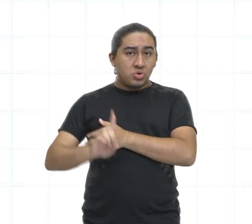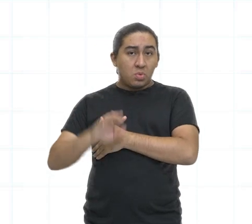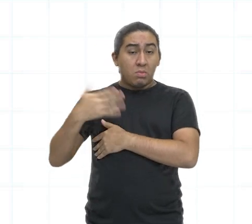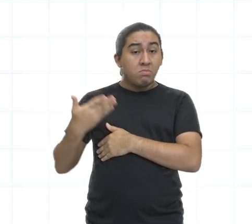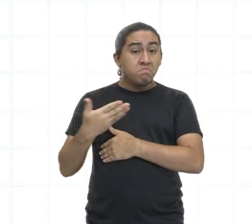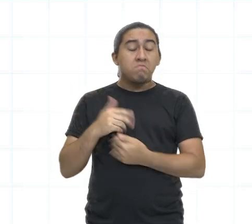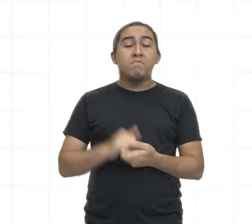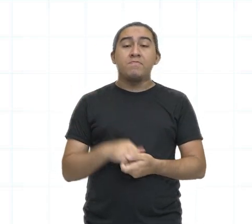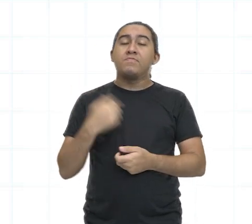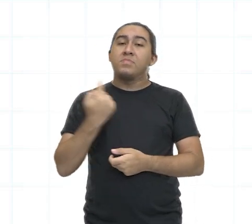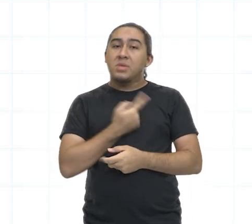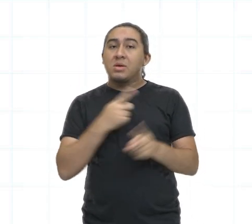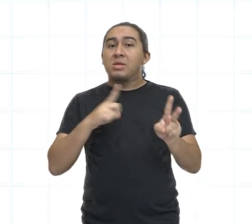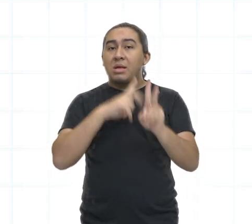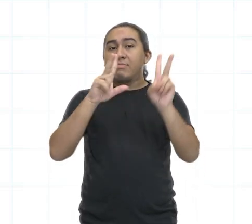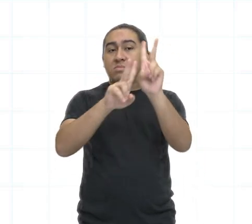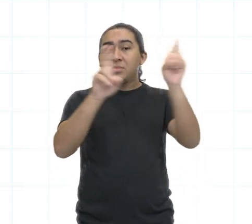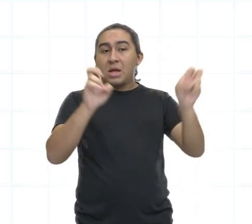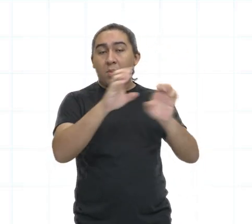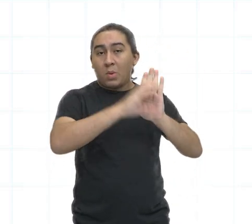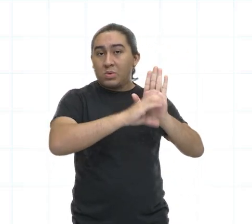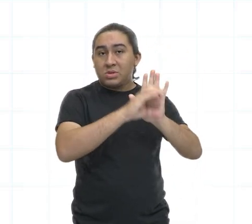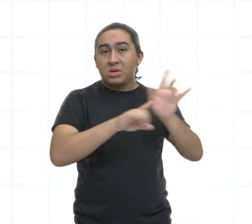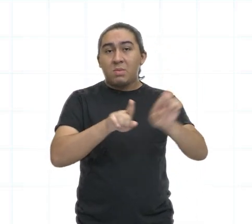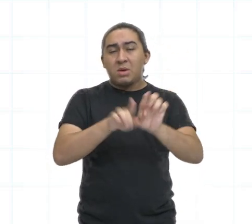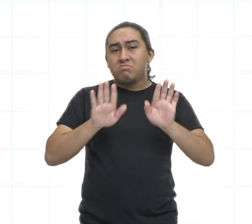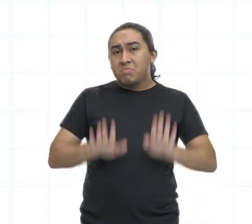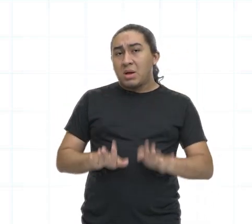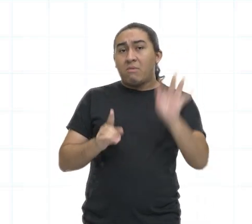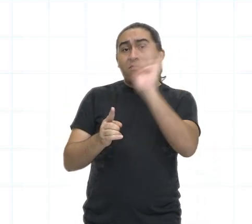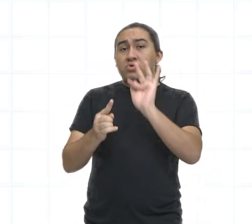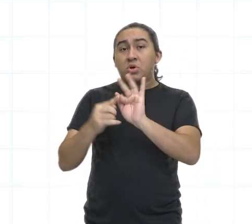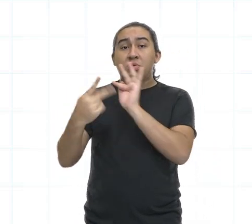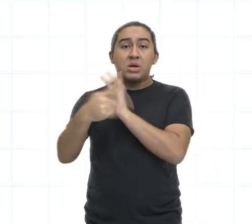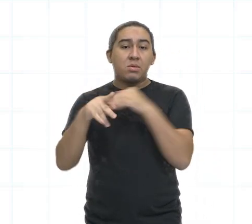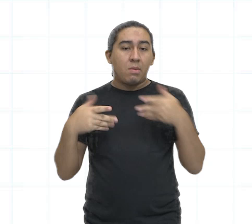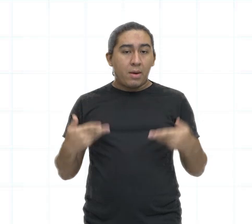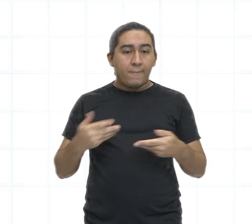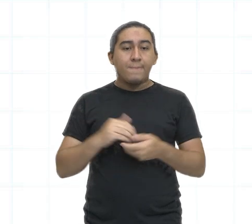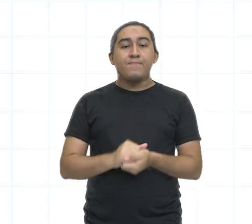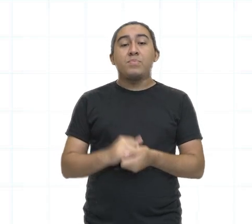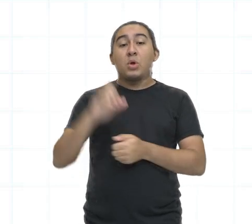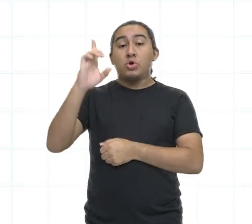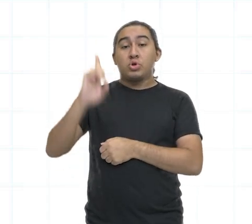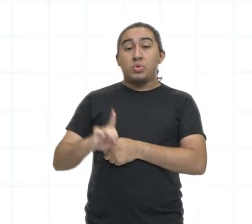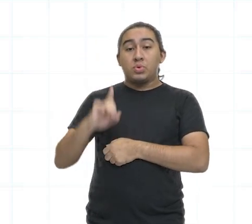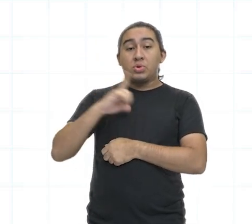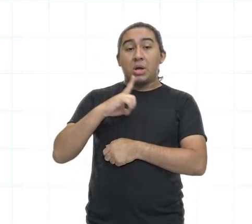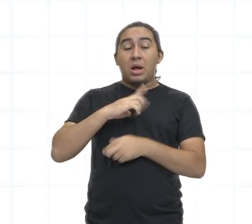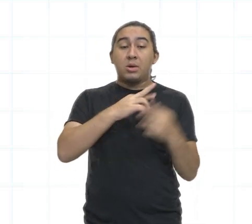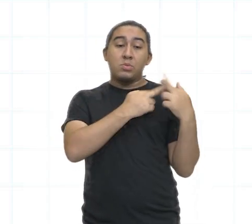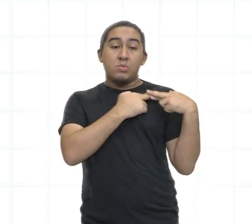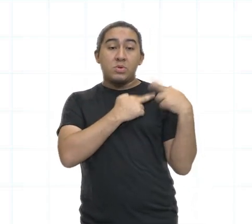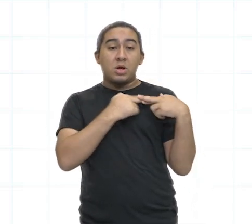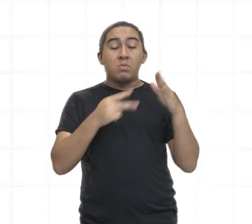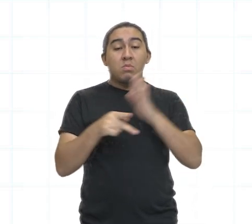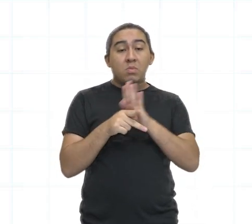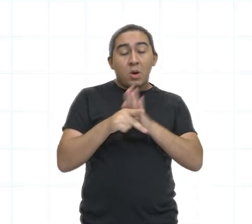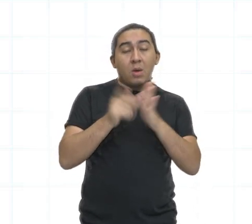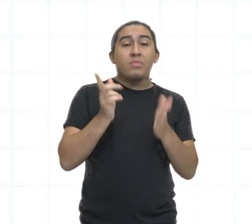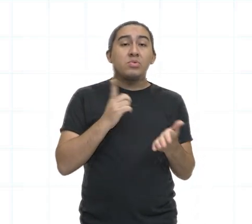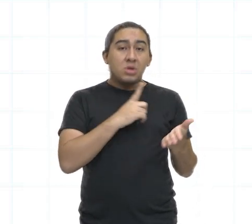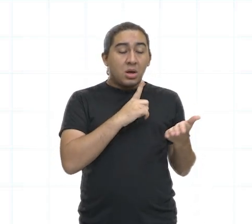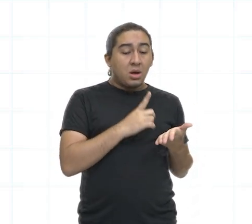Nós falamos sobre a definição. Agora, qual é a função? O diretor tem o papel de guiar os atores e a